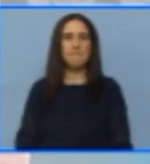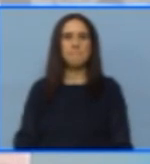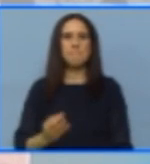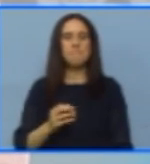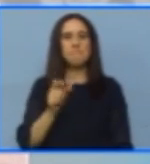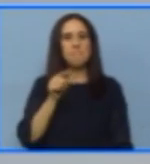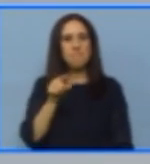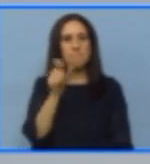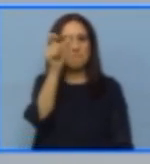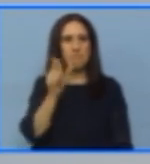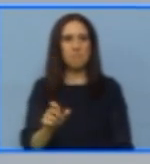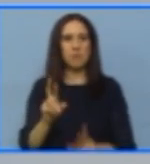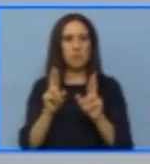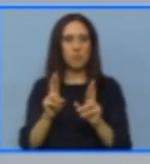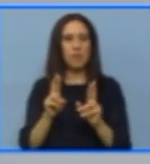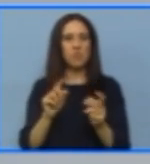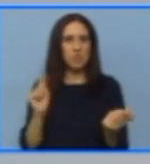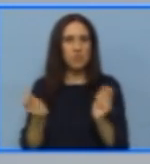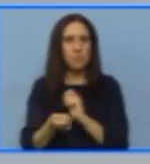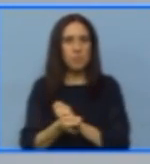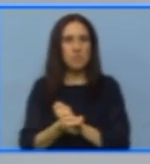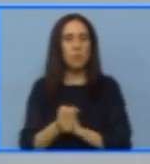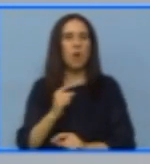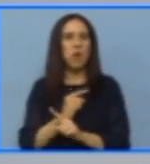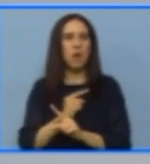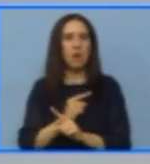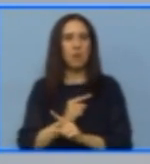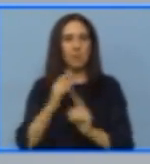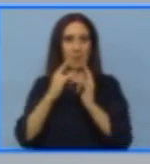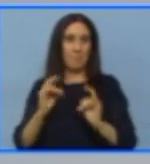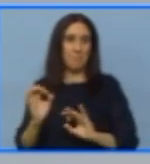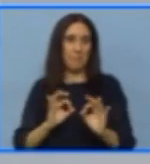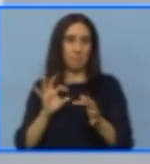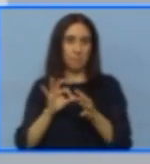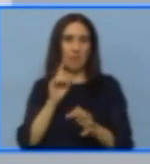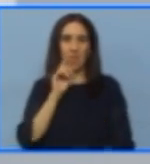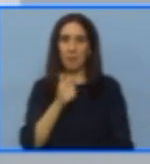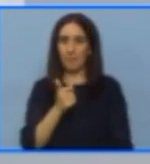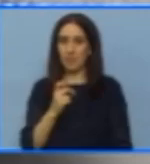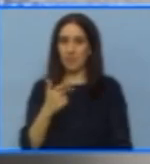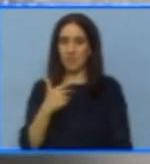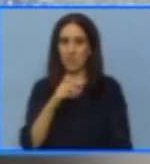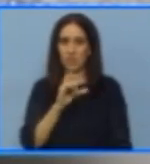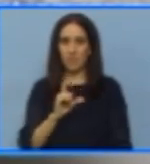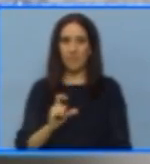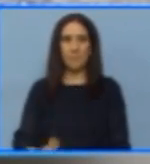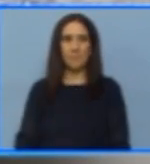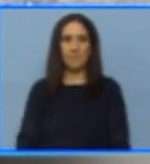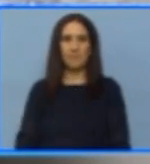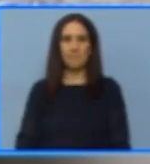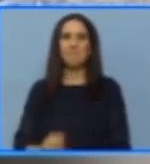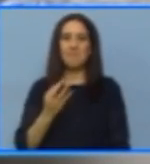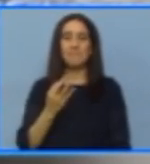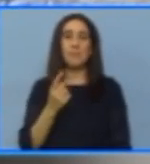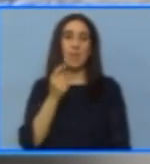essa transformação também na linha do que foi a preparação para este acampamento, Beatriz? Sim, sim. E é isso, era o que eu